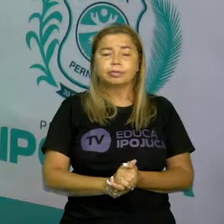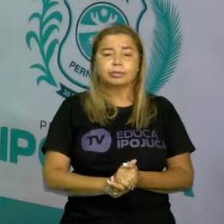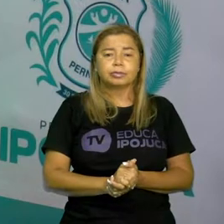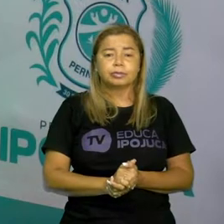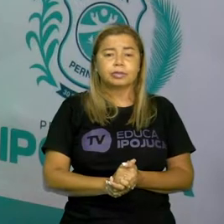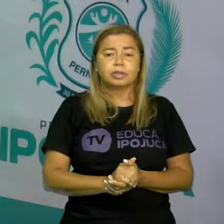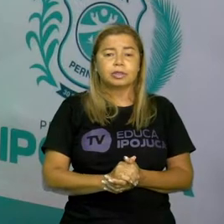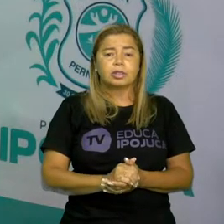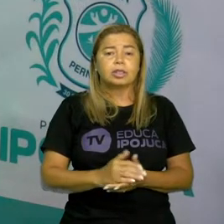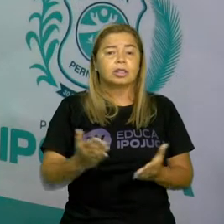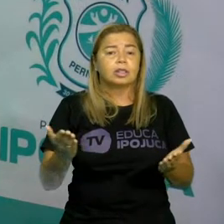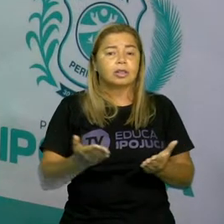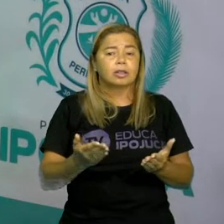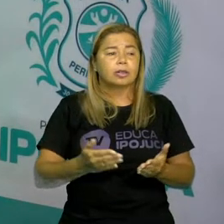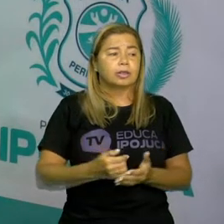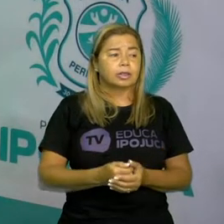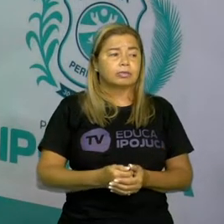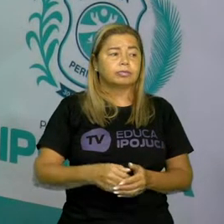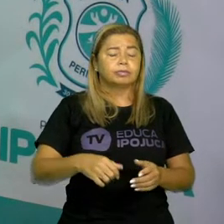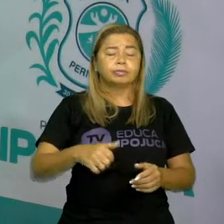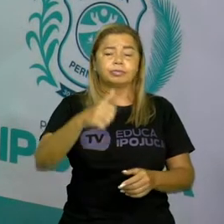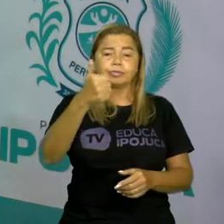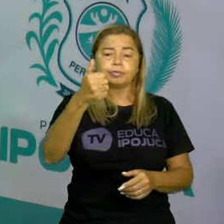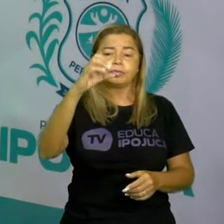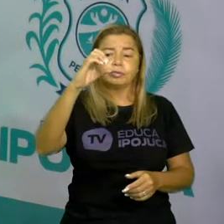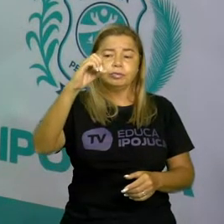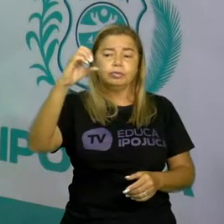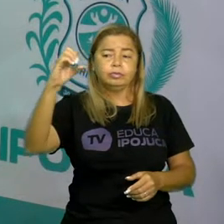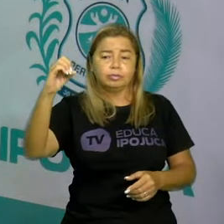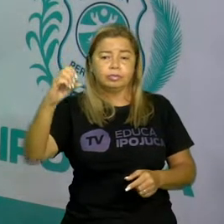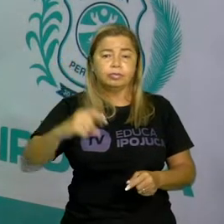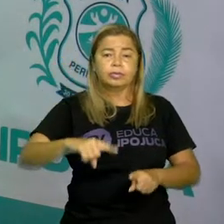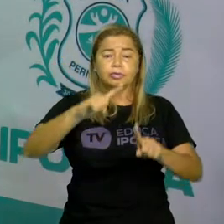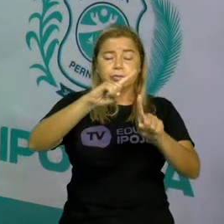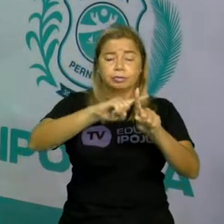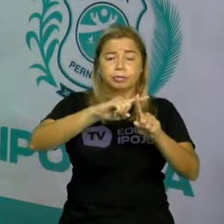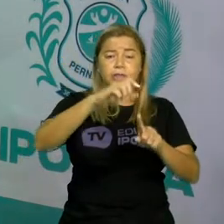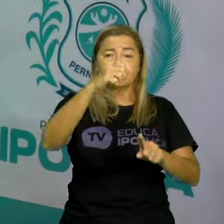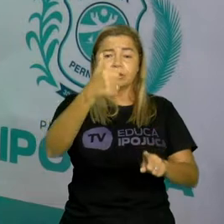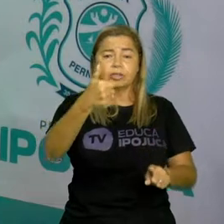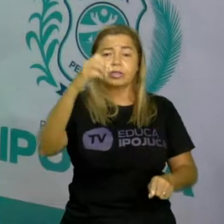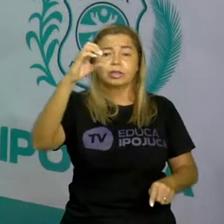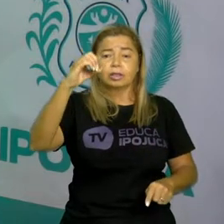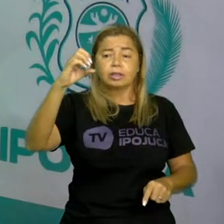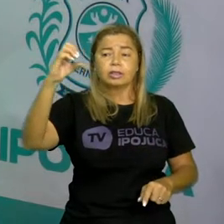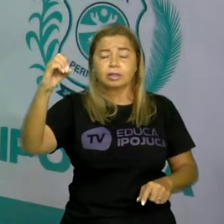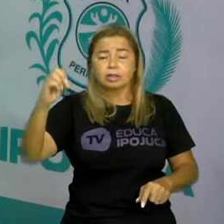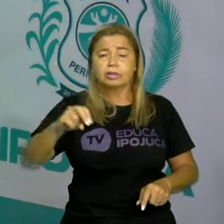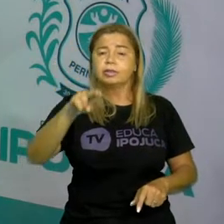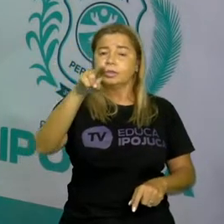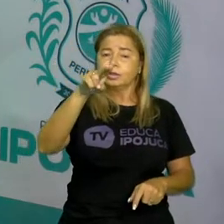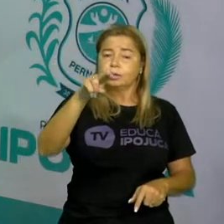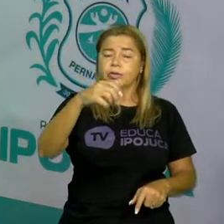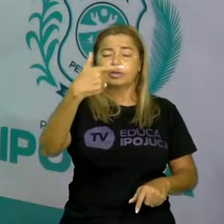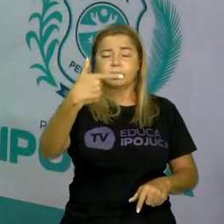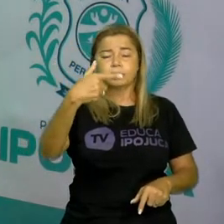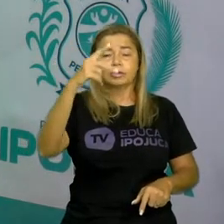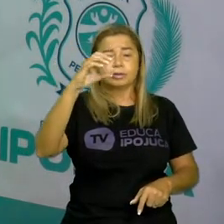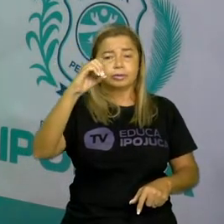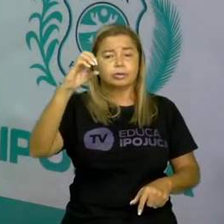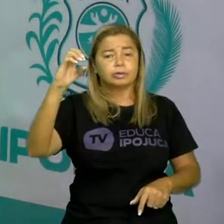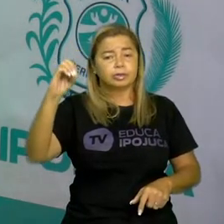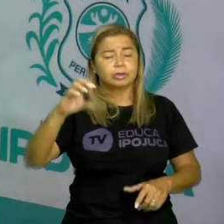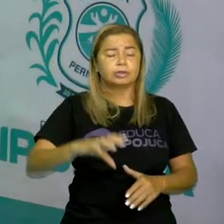decompor 200. 100 mais 100. 200 duas vezes 100, não é isso?